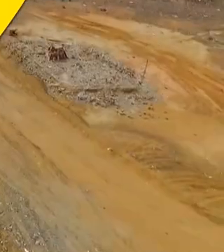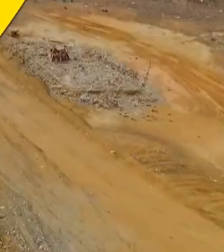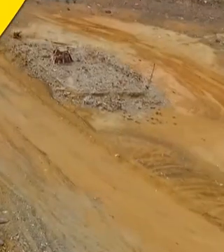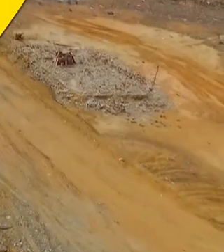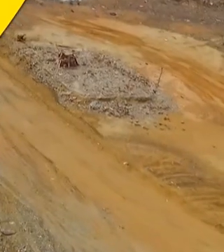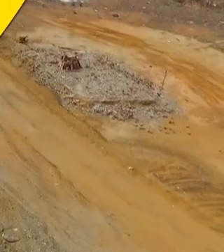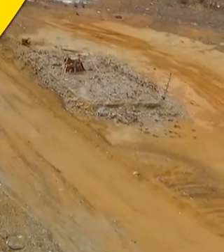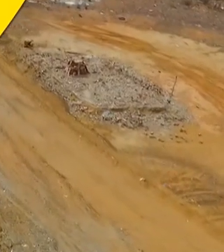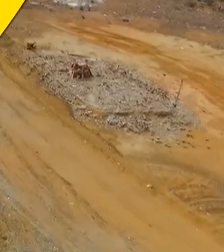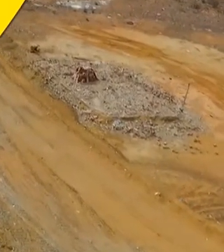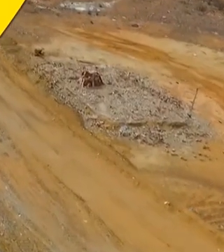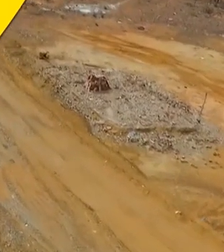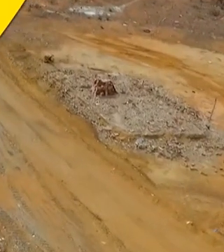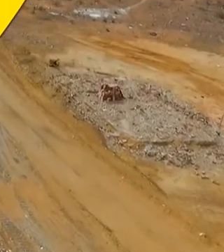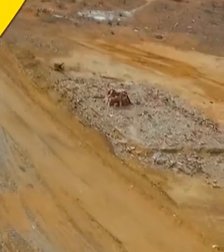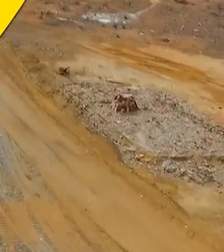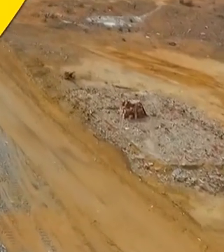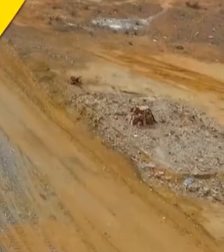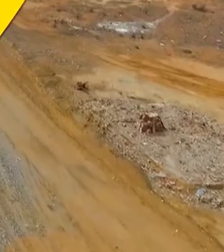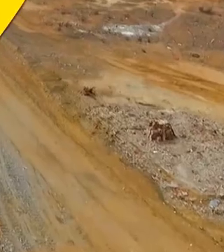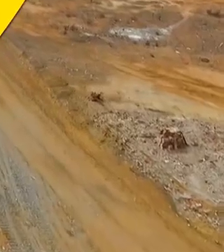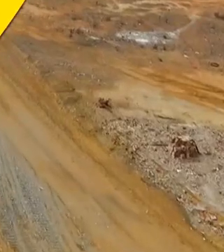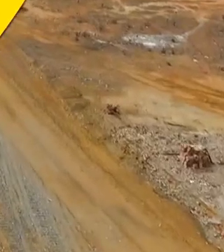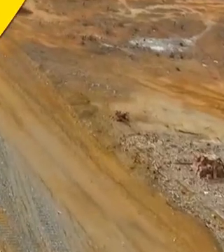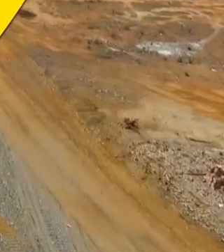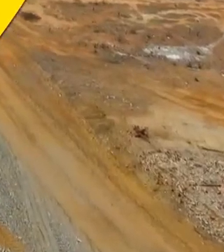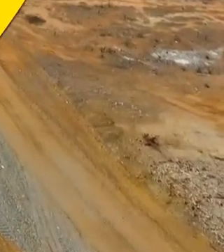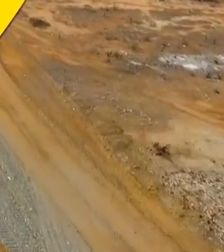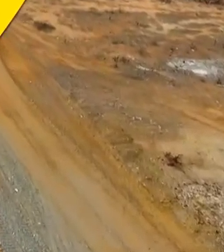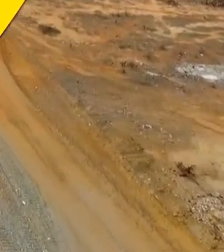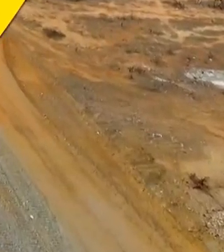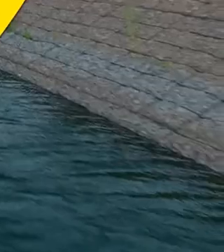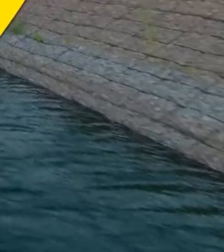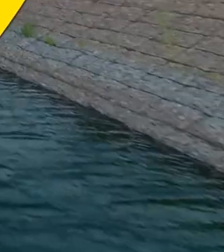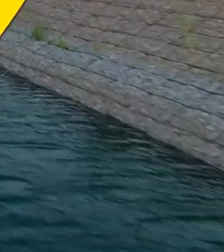Transcrição Legendas Pedro Negri